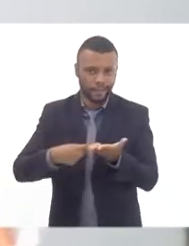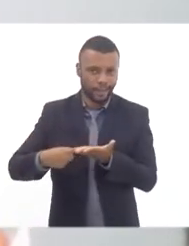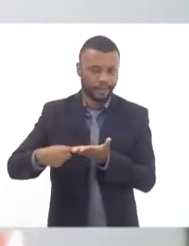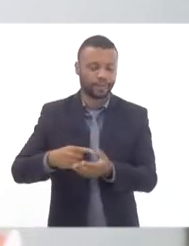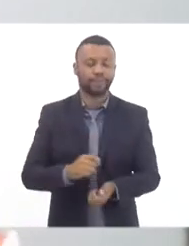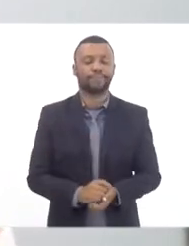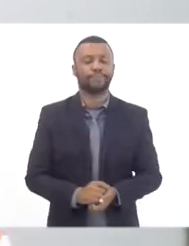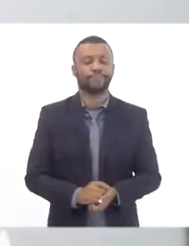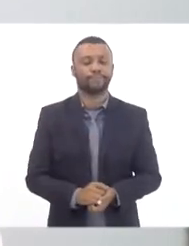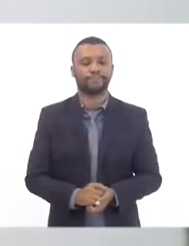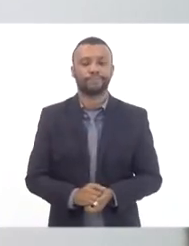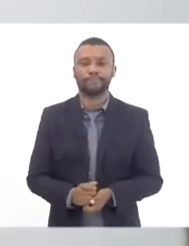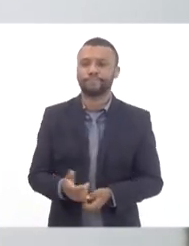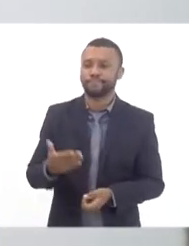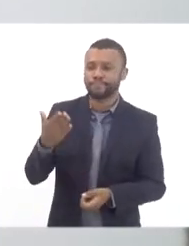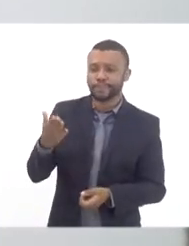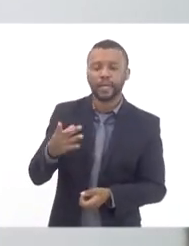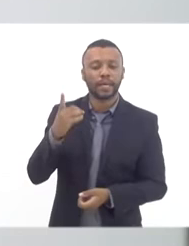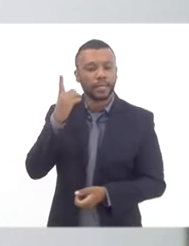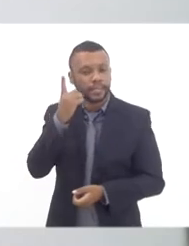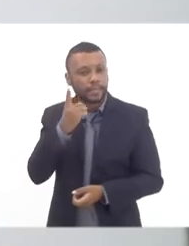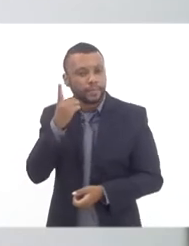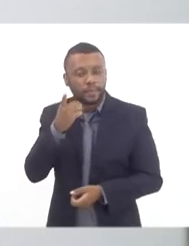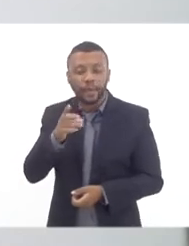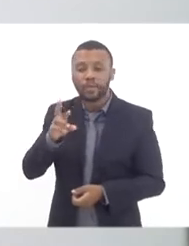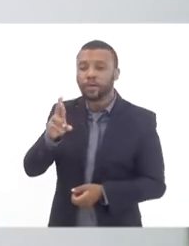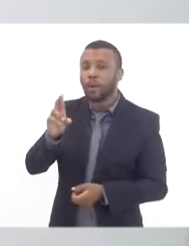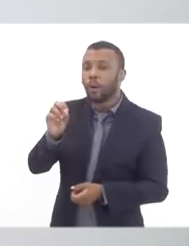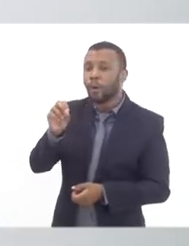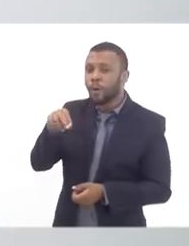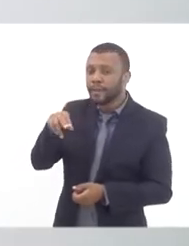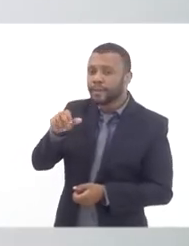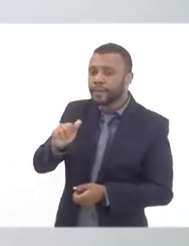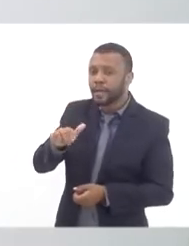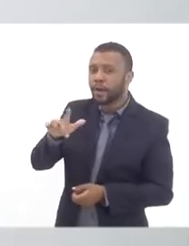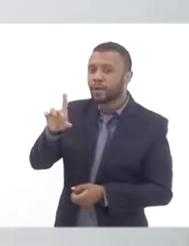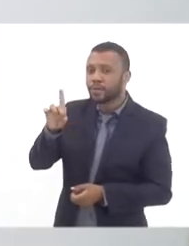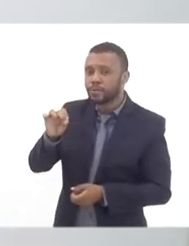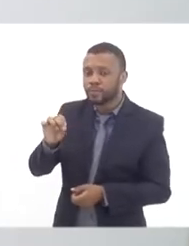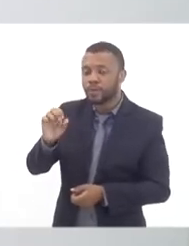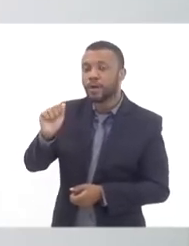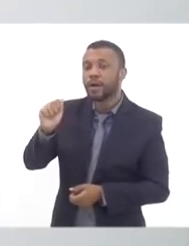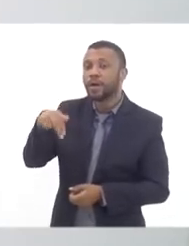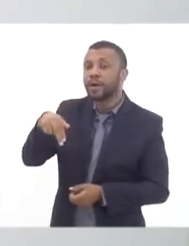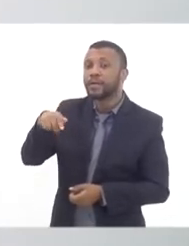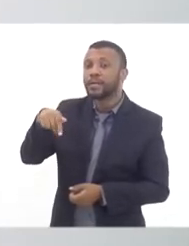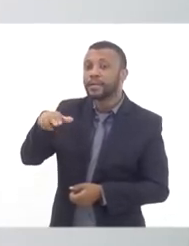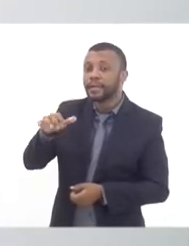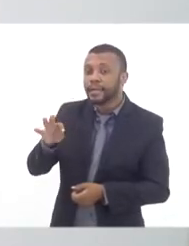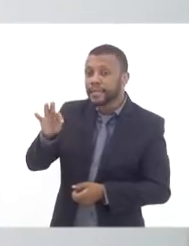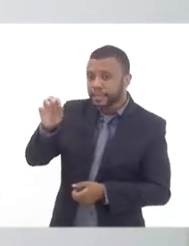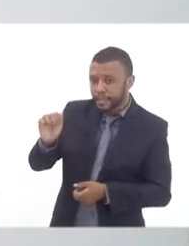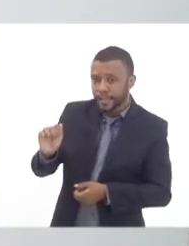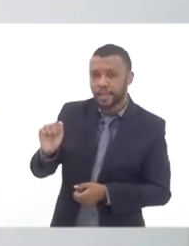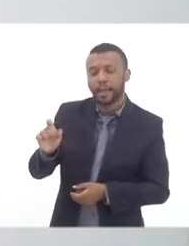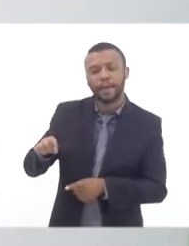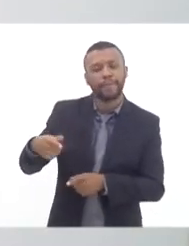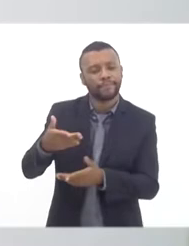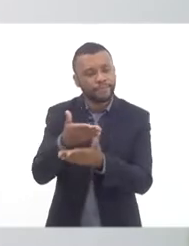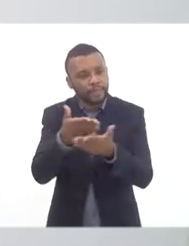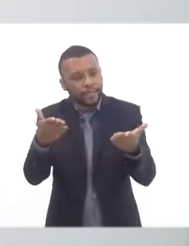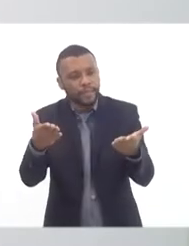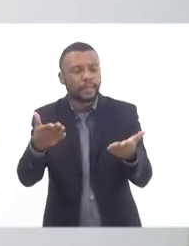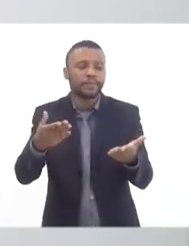Nobre deputado Ronaldo Anchieta, e demais autoridades presentes aqui, os companheiros e